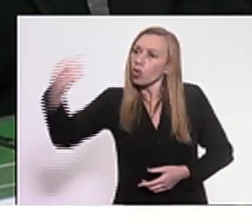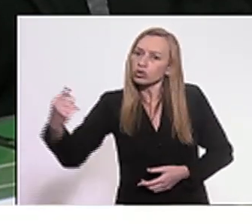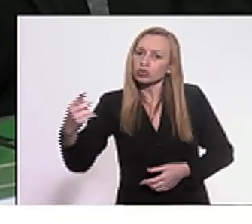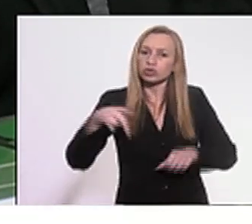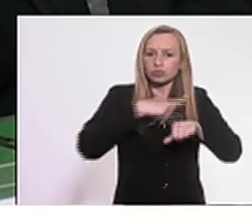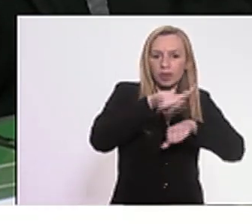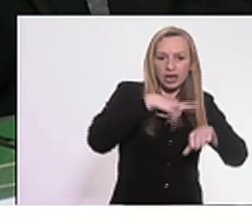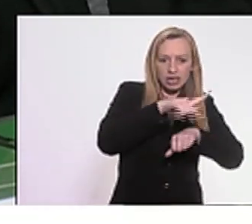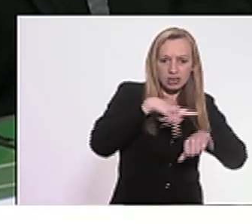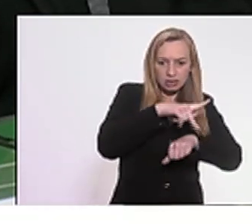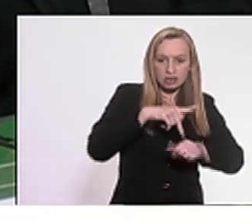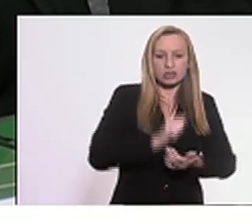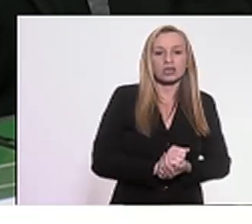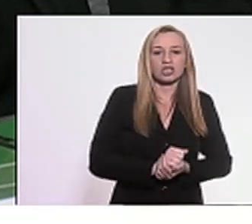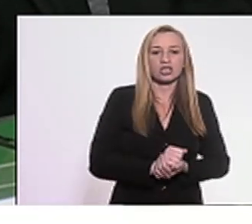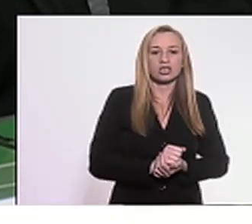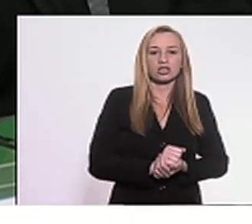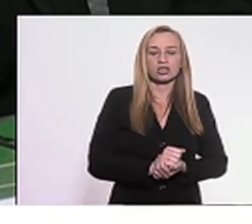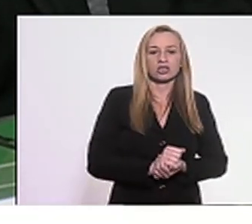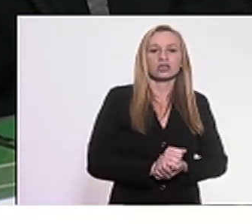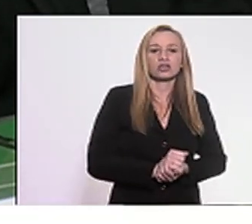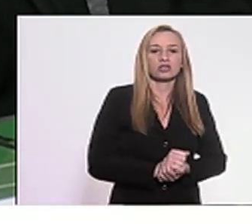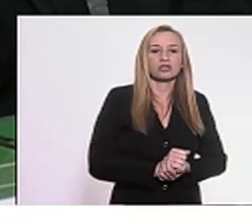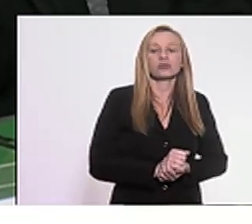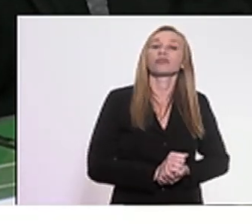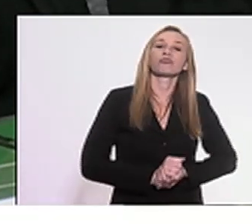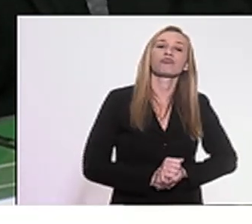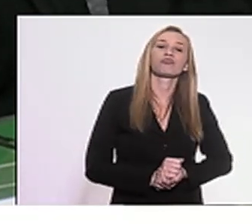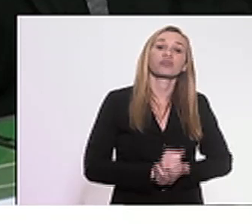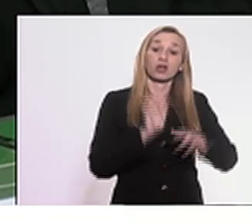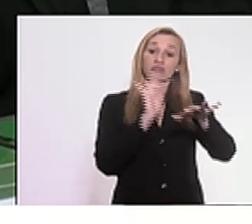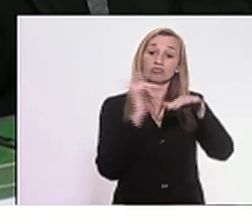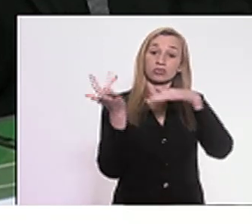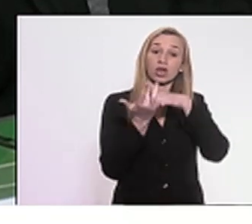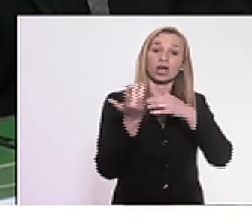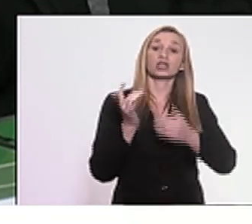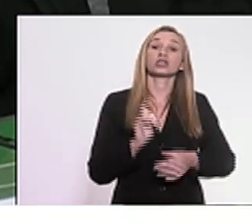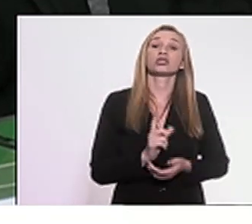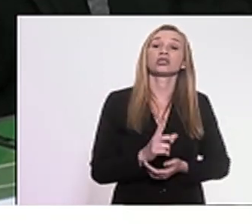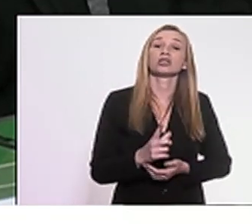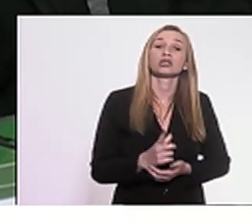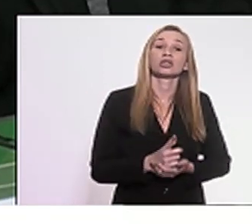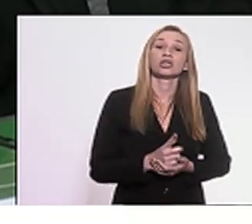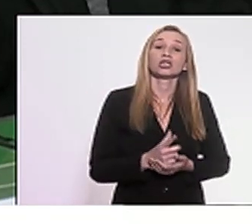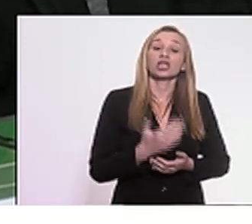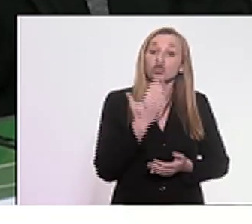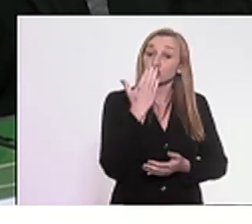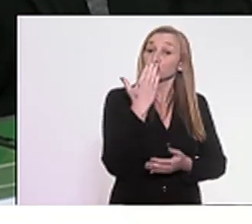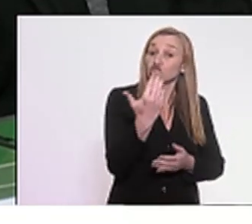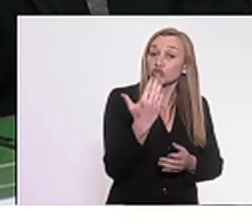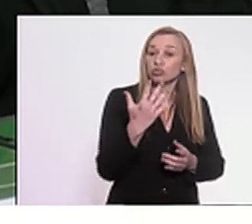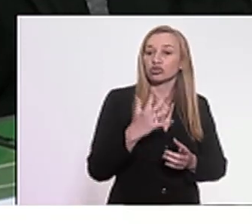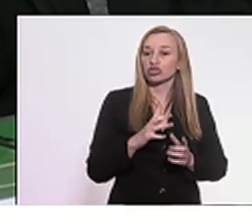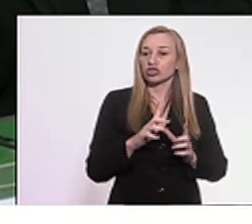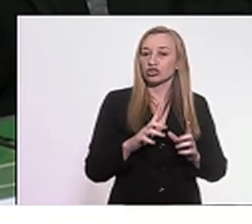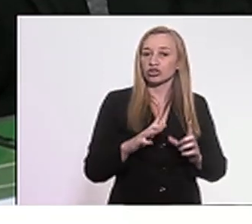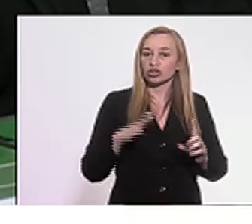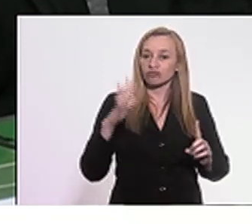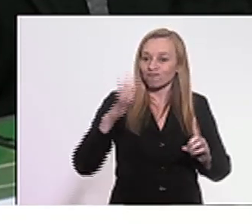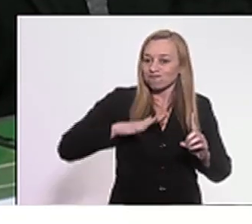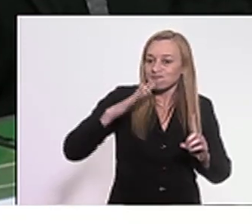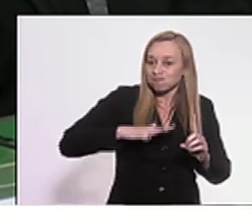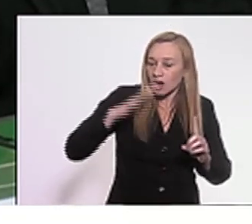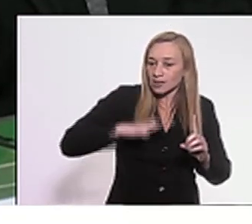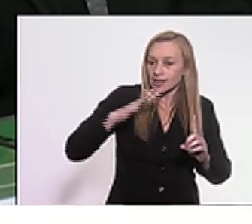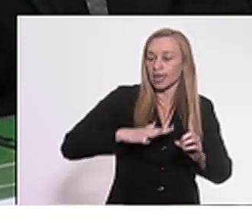ranking virtual das instituições que cometem esses tipos de arbitrariedades, esses tipos